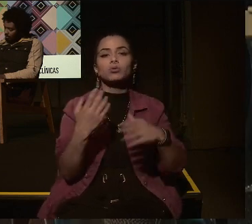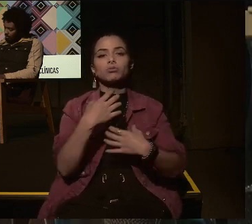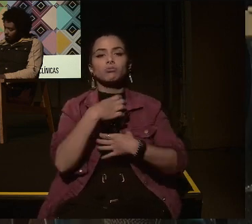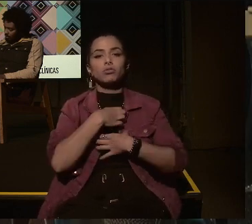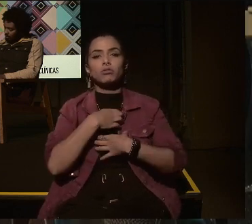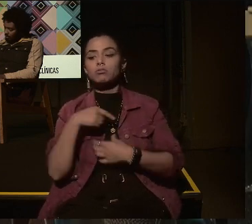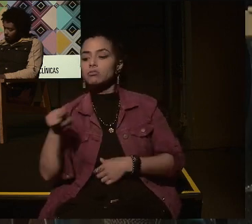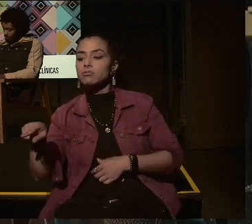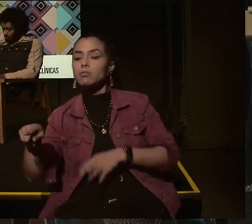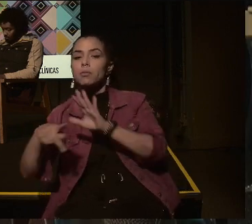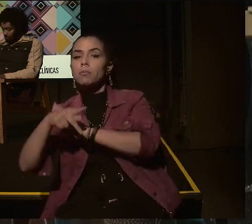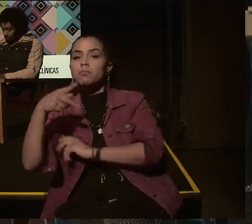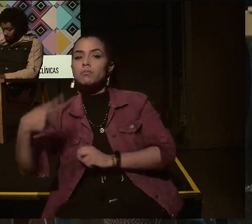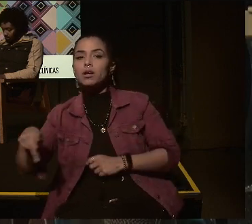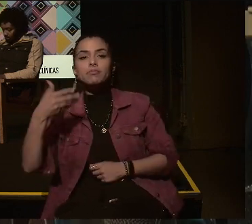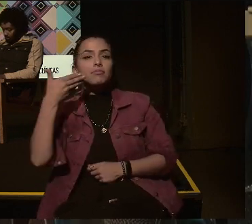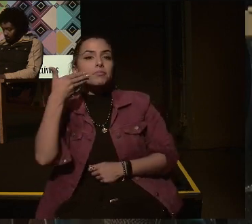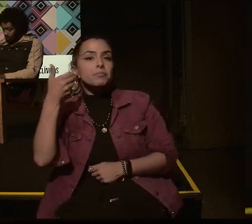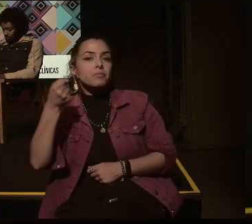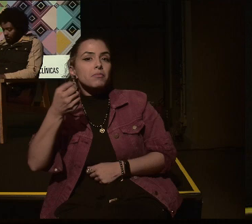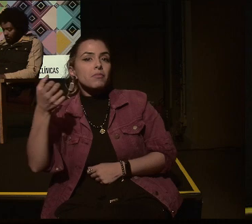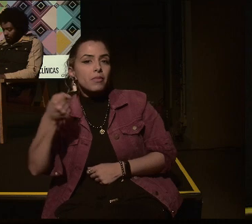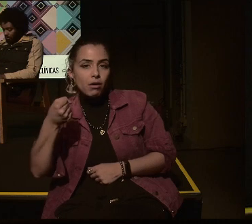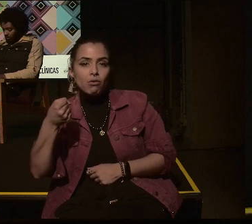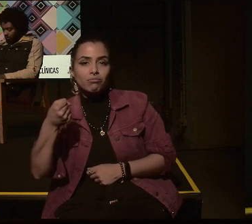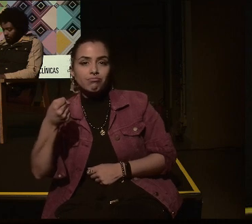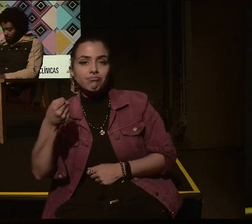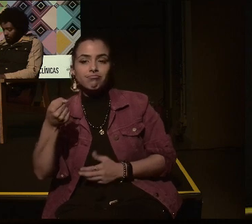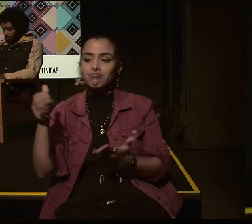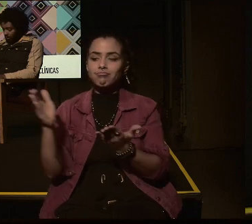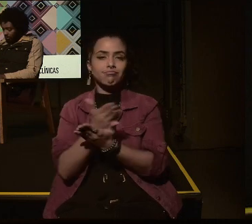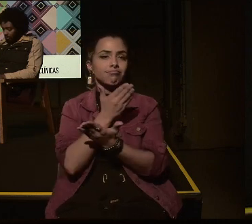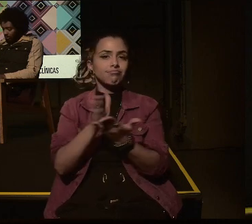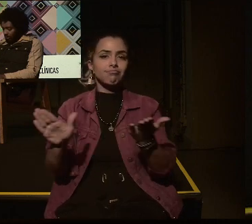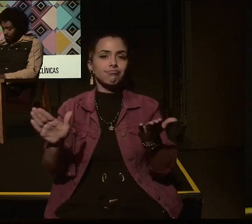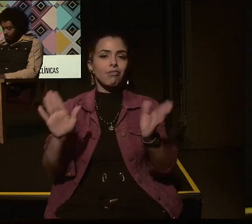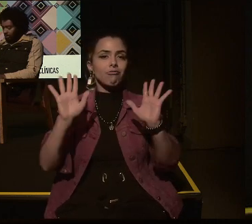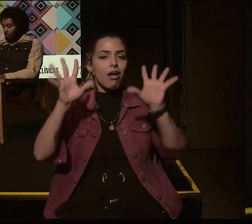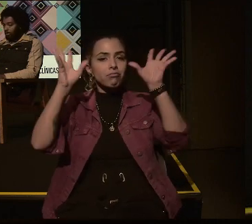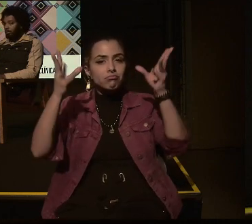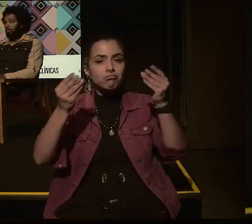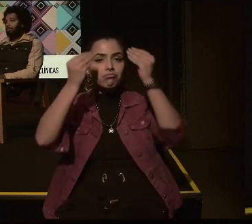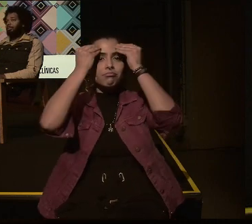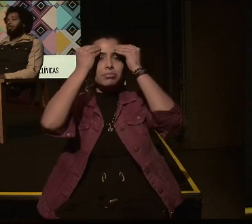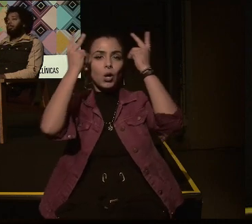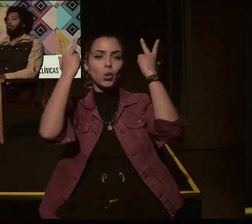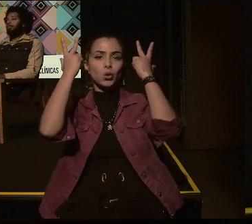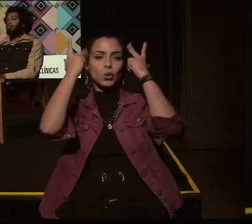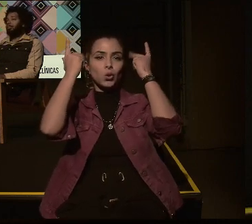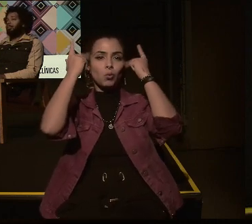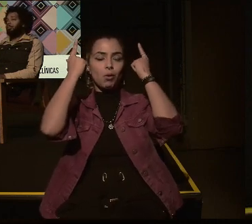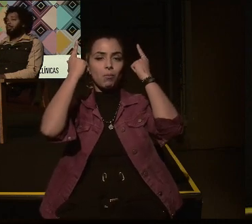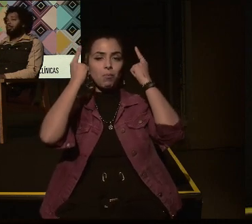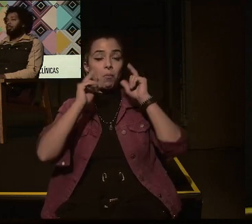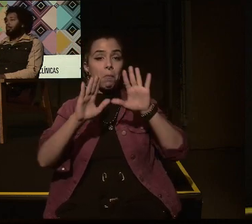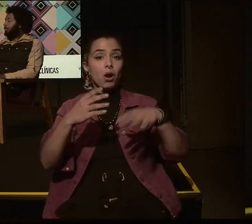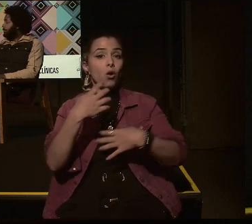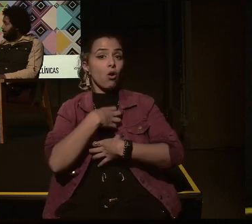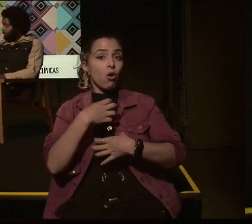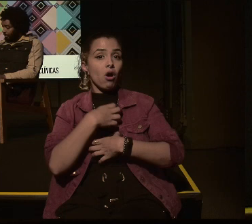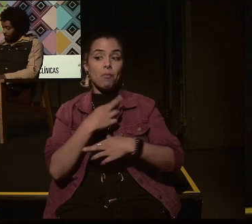branco. Então, a relação iniciava com R